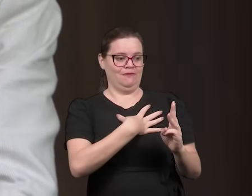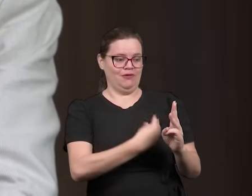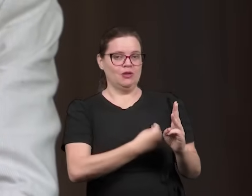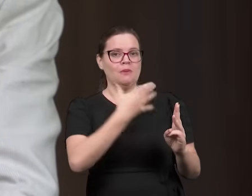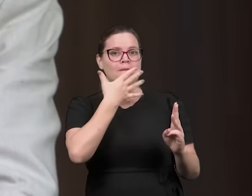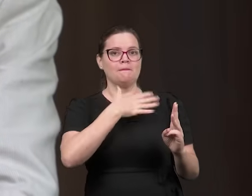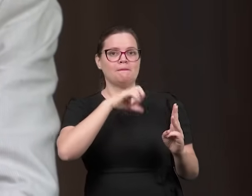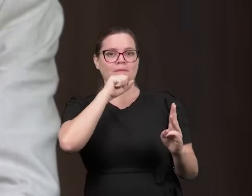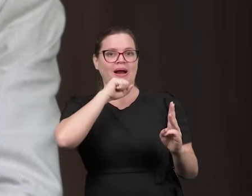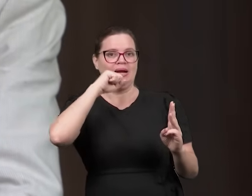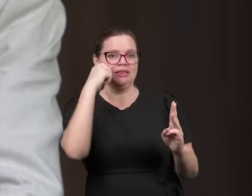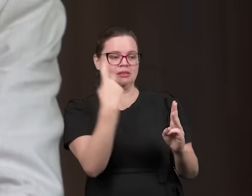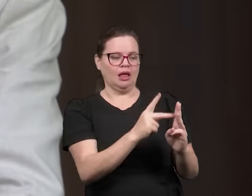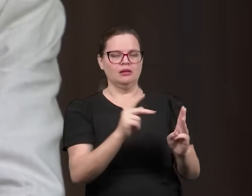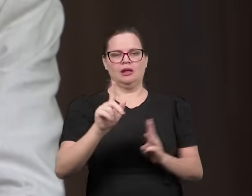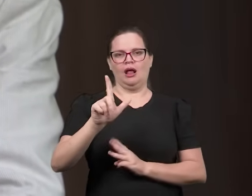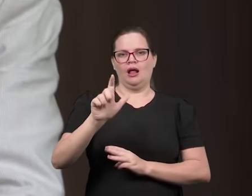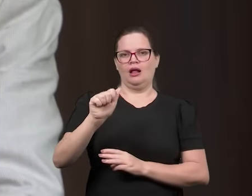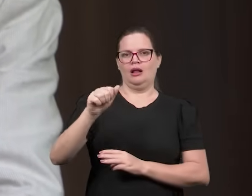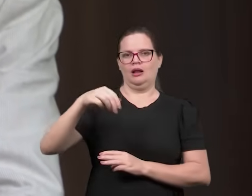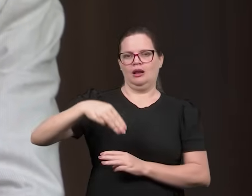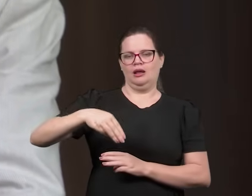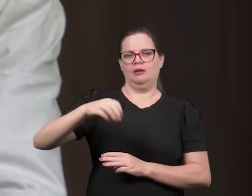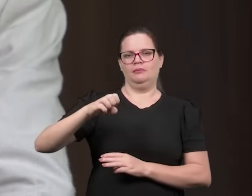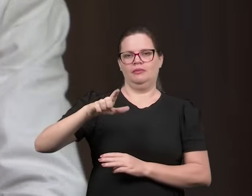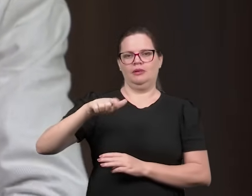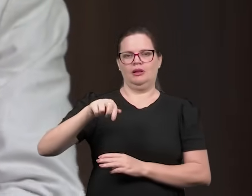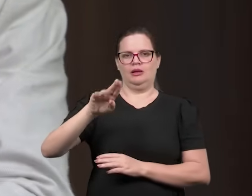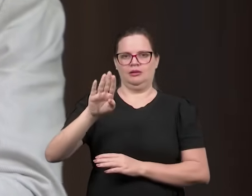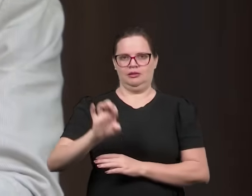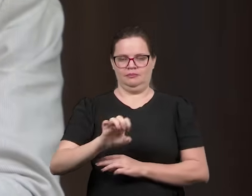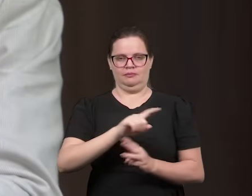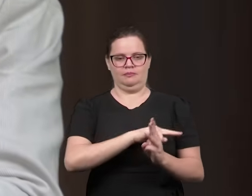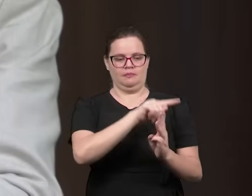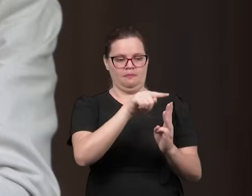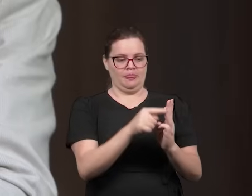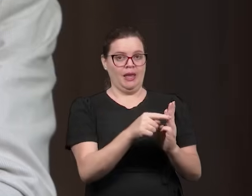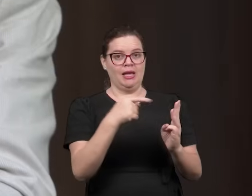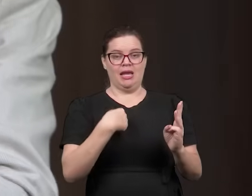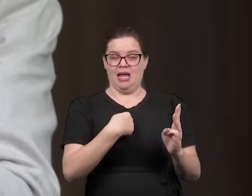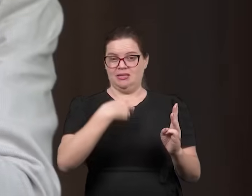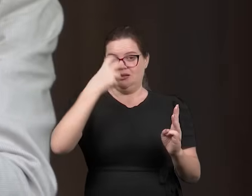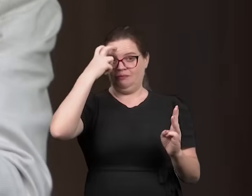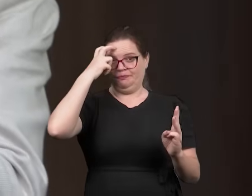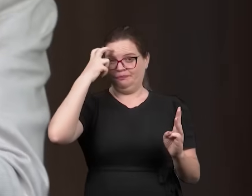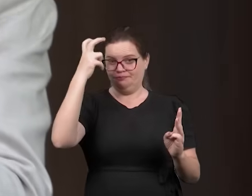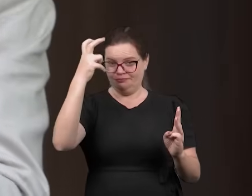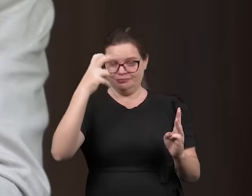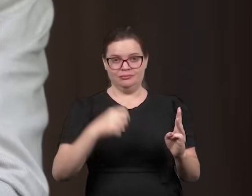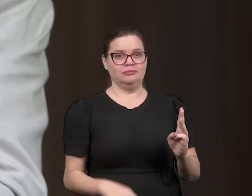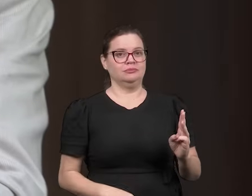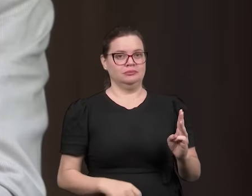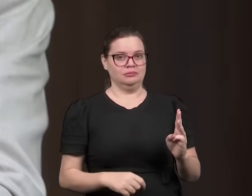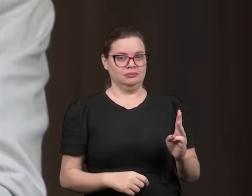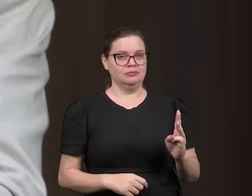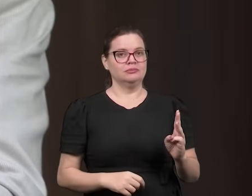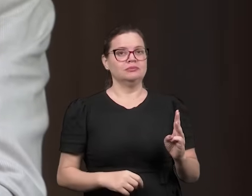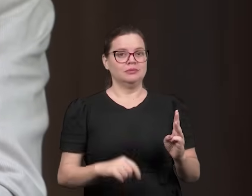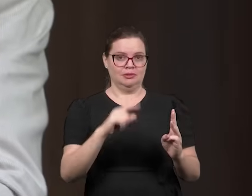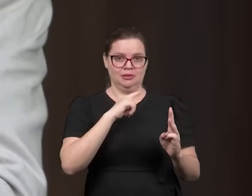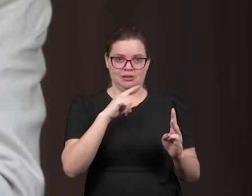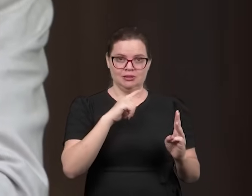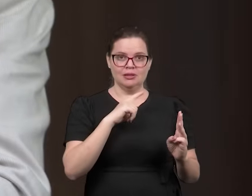talentosíssimos. Meninos muito inteligentes. Que vejam que mudaram o mundo da época.